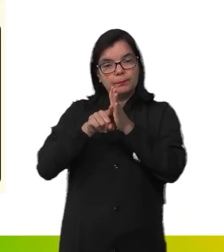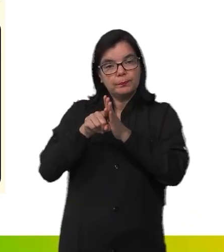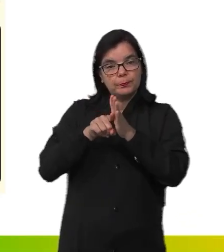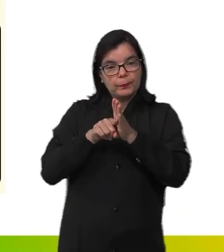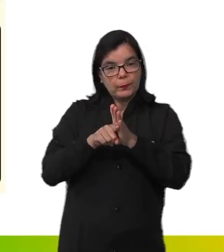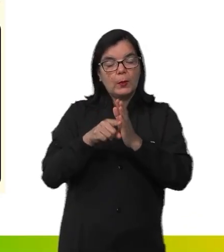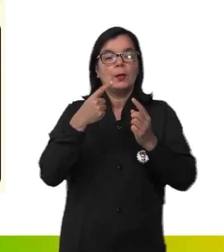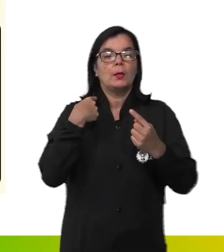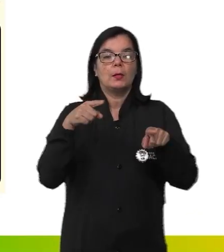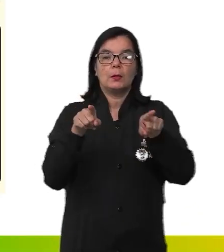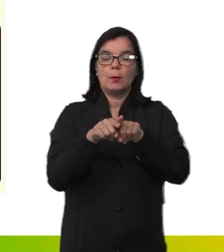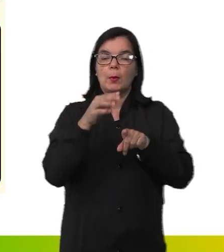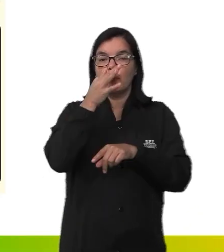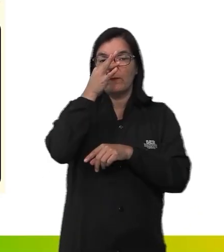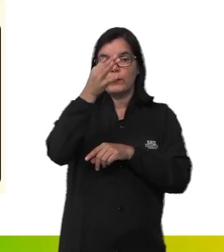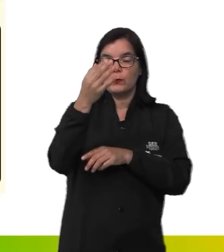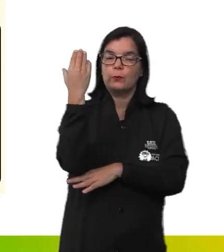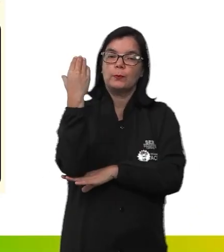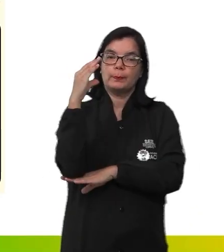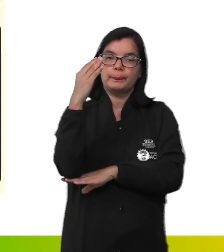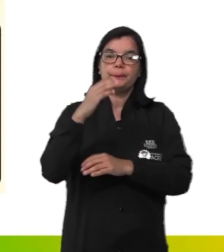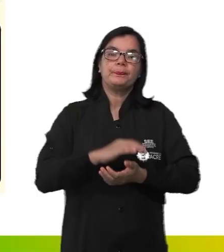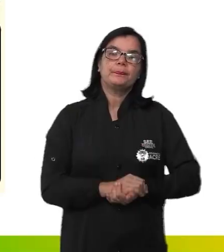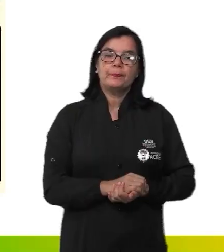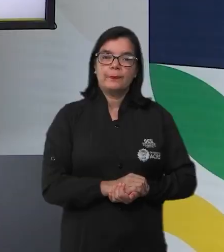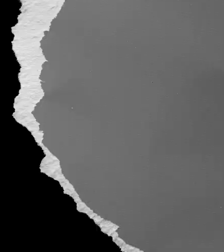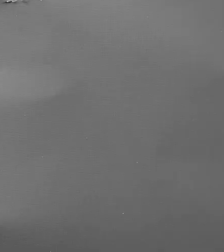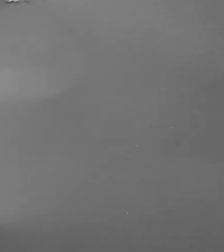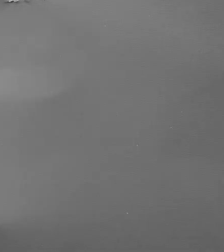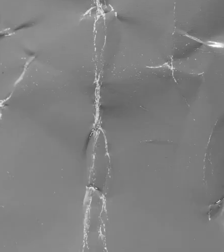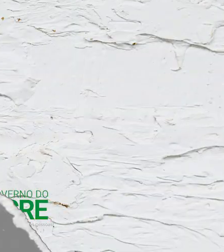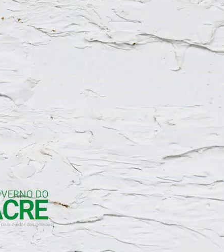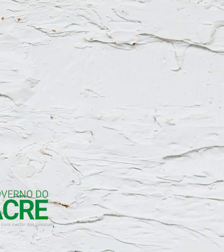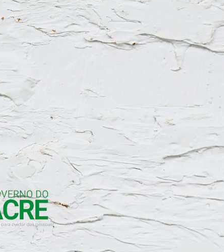das perspectivas futuras das ciências, tá bem? A gente falou.